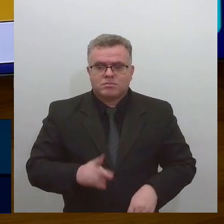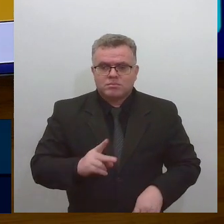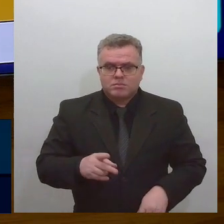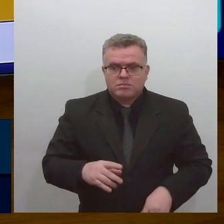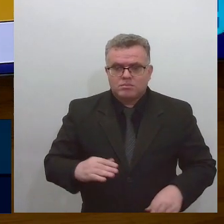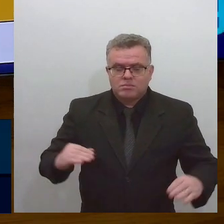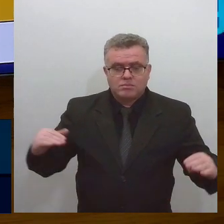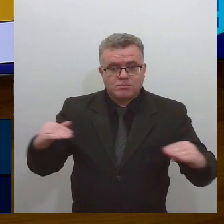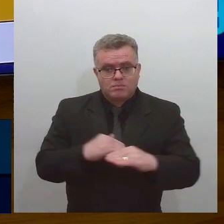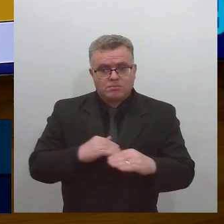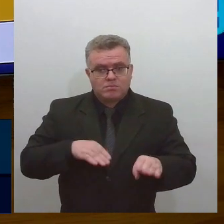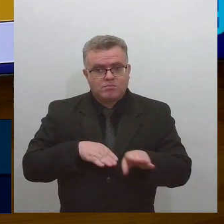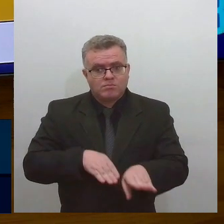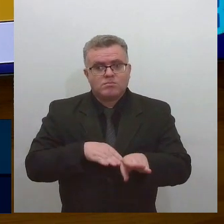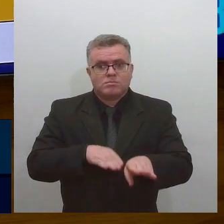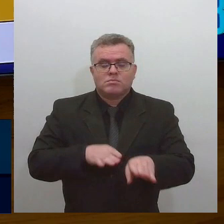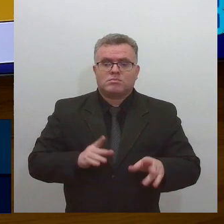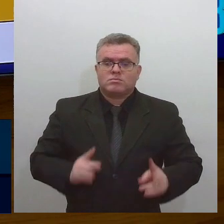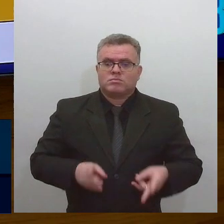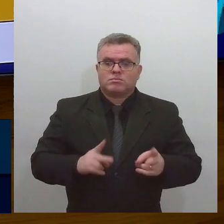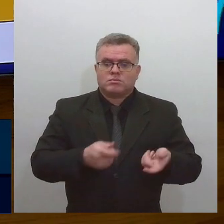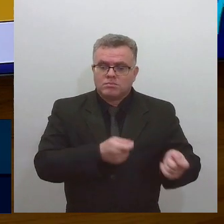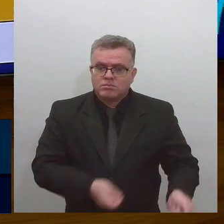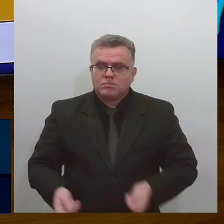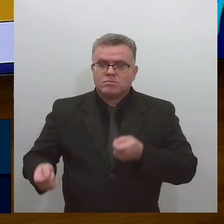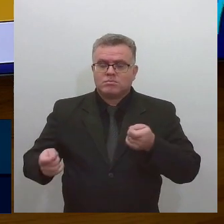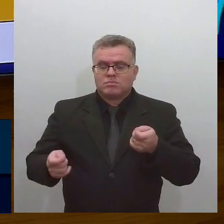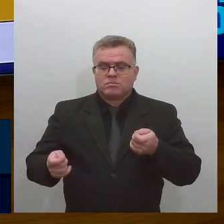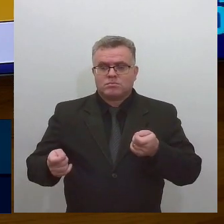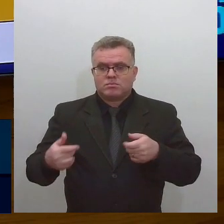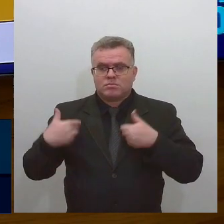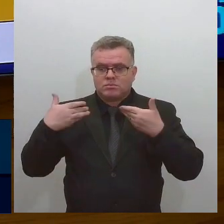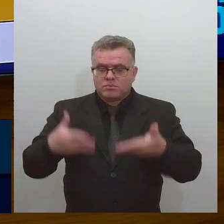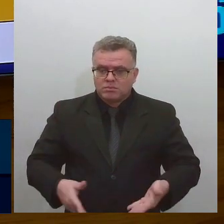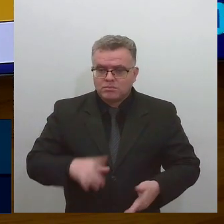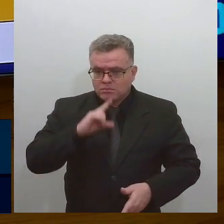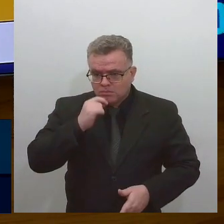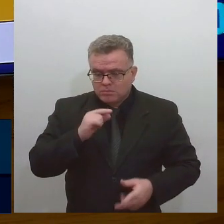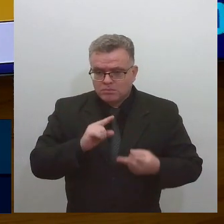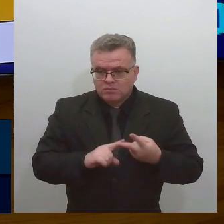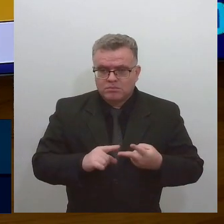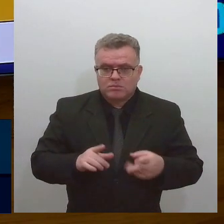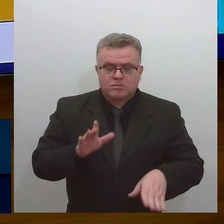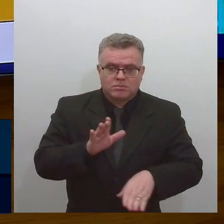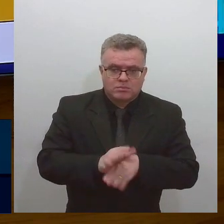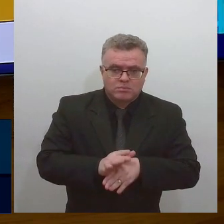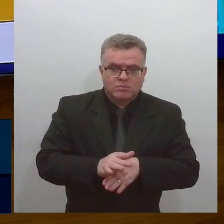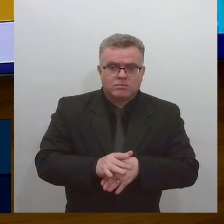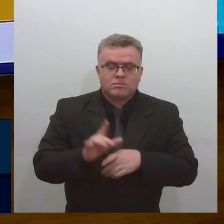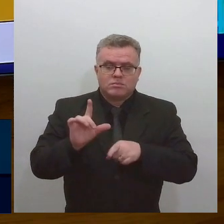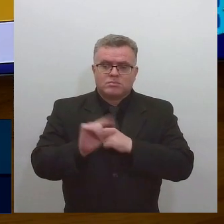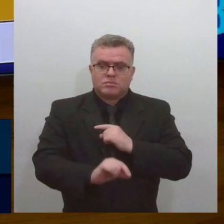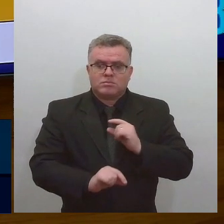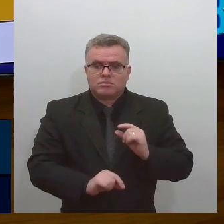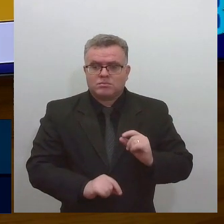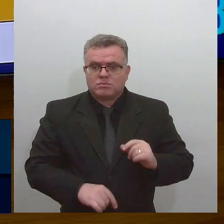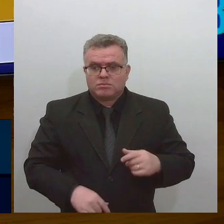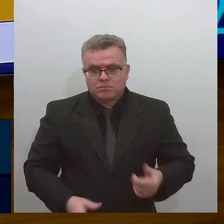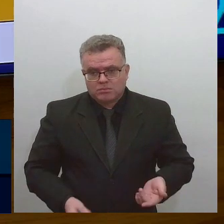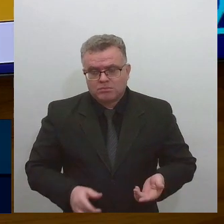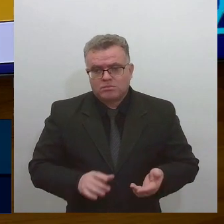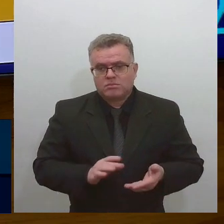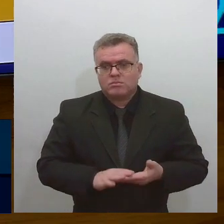manhã na chegada a Aracaju hora à tarde na saída de Aracaju Então a primeira etapa desse projeto é a